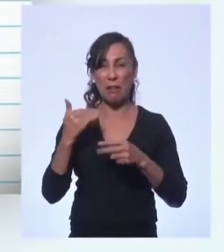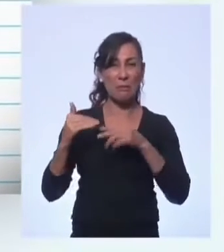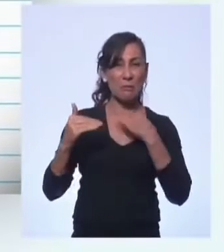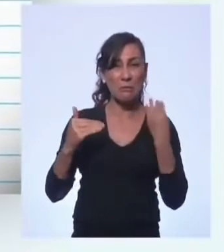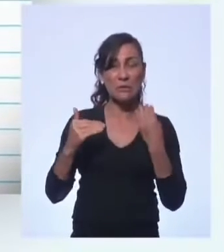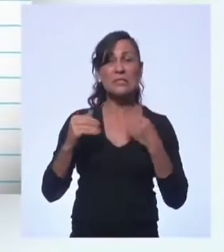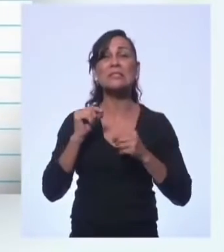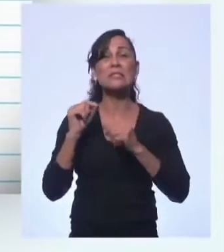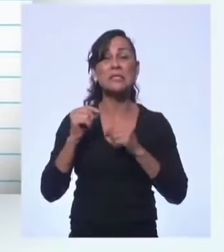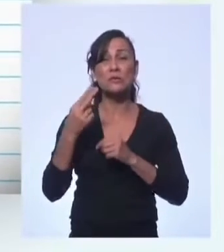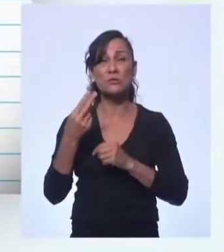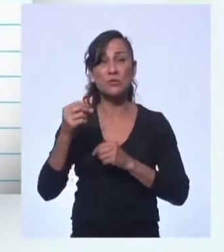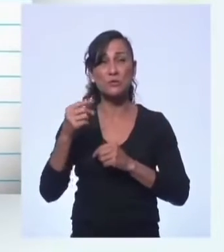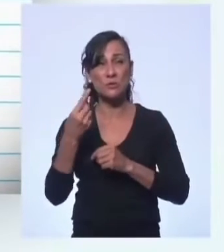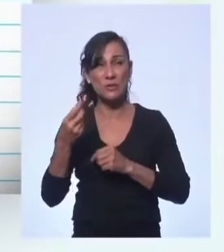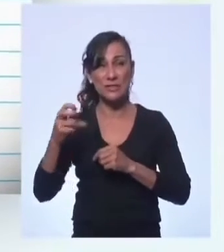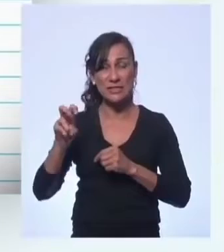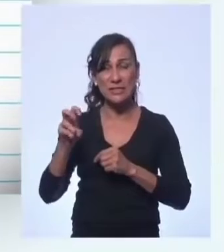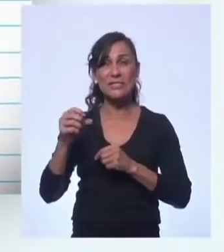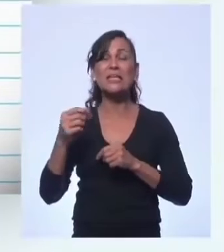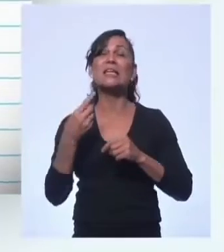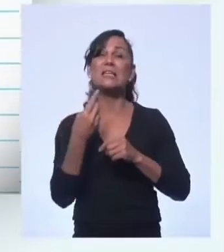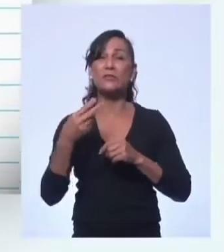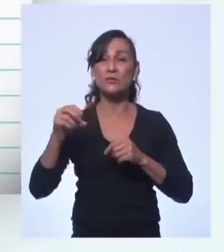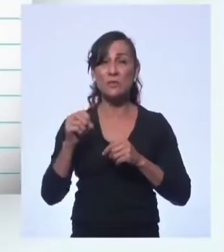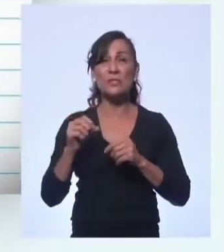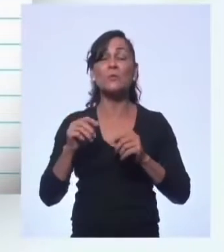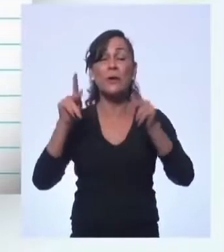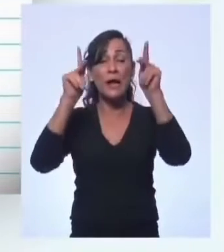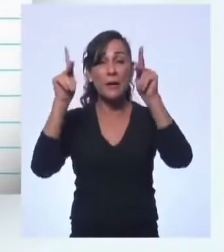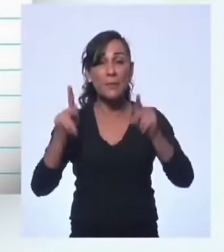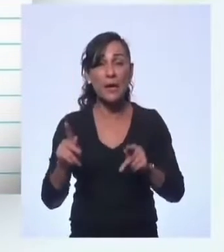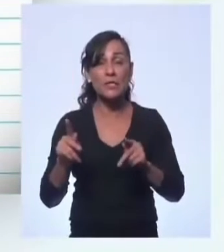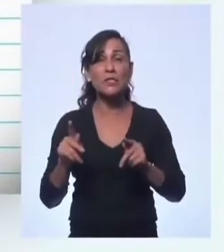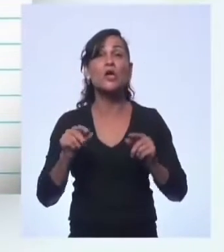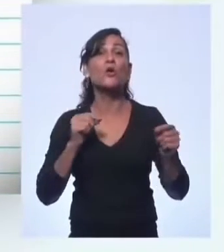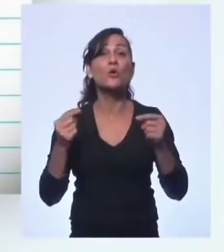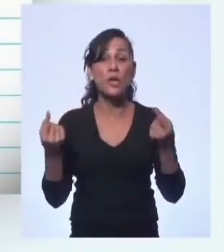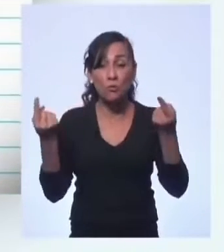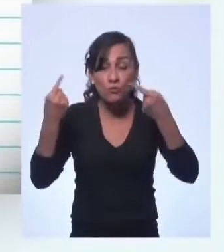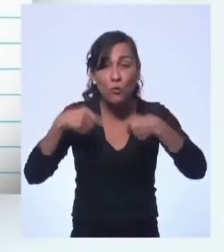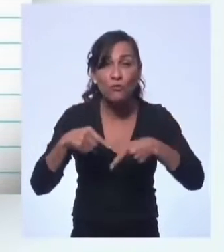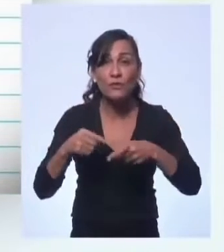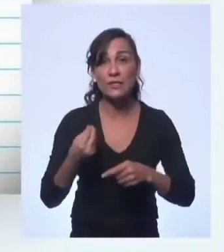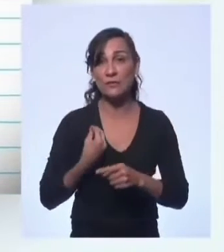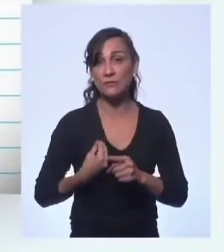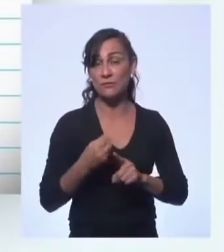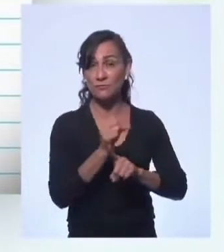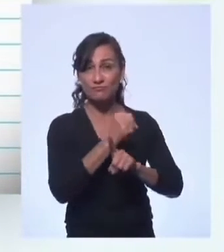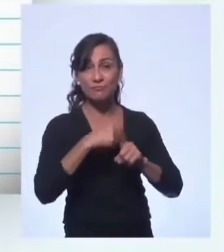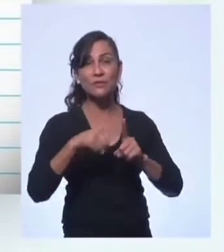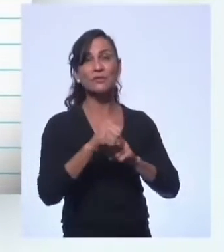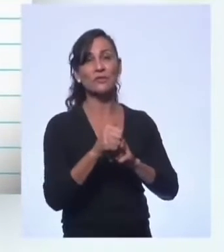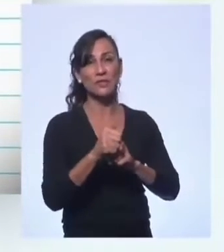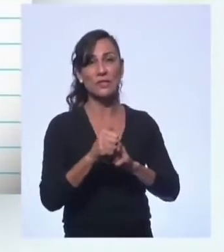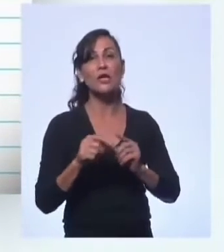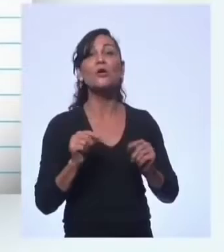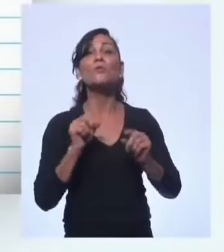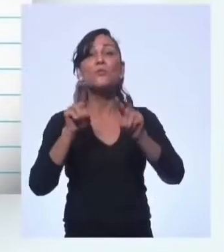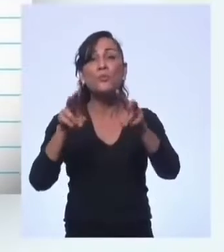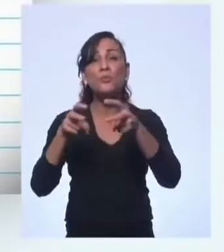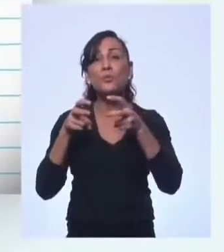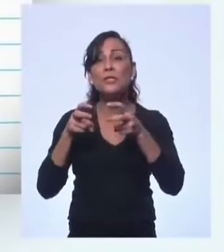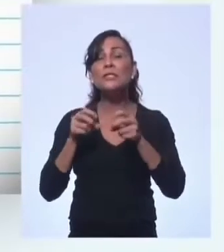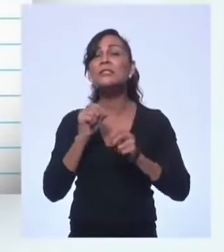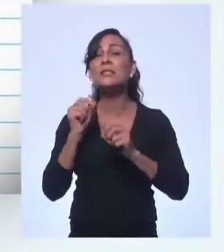2018. Para a construção da paz, é preciso ter em mente que o conflito é algo inerente à vida em sociedade. Desse modo, quando ele